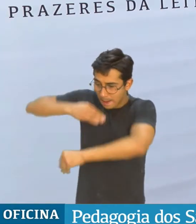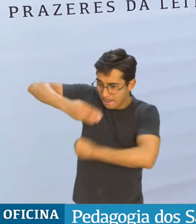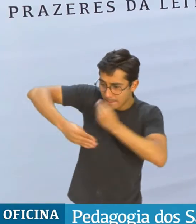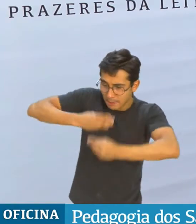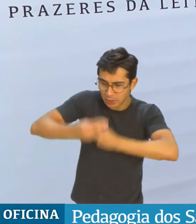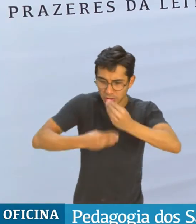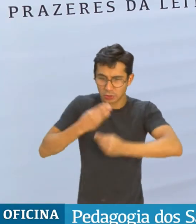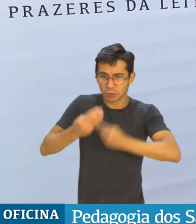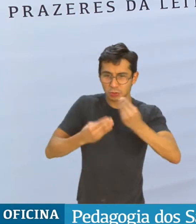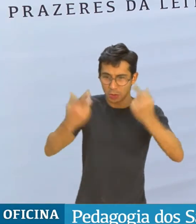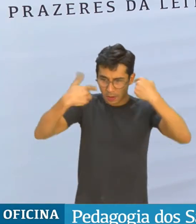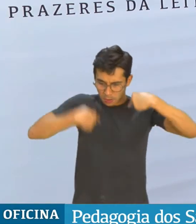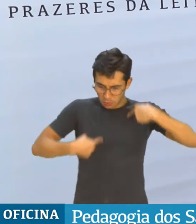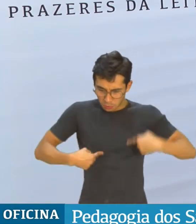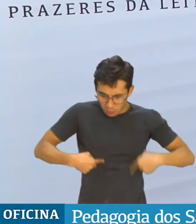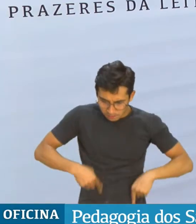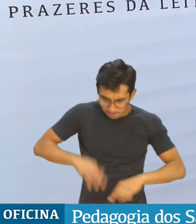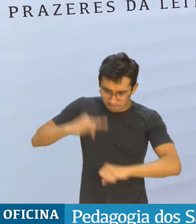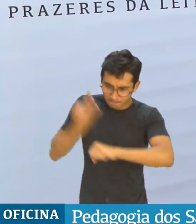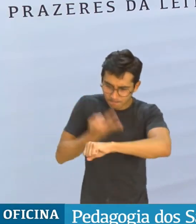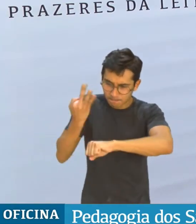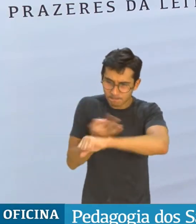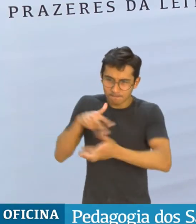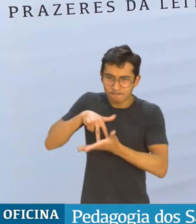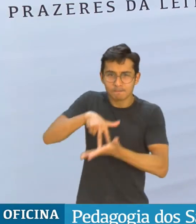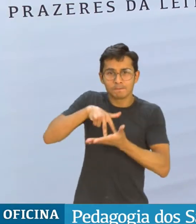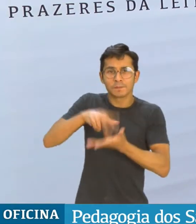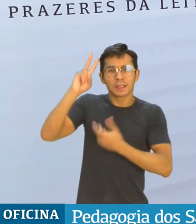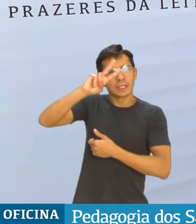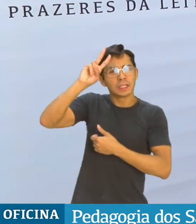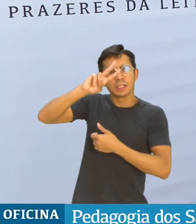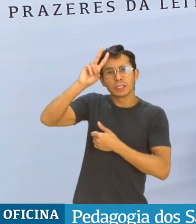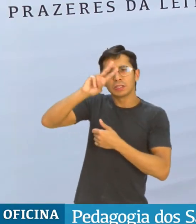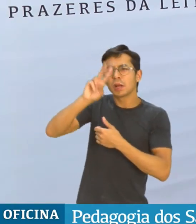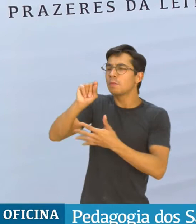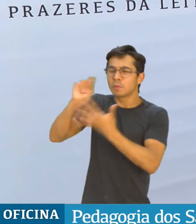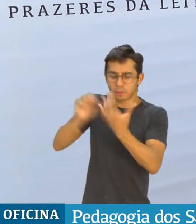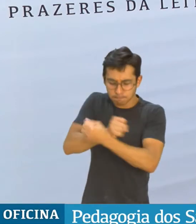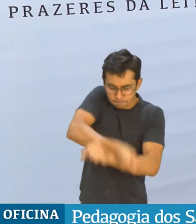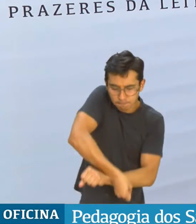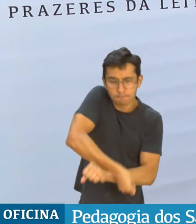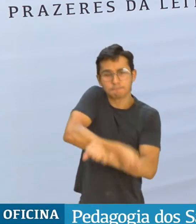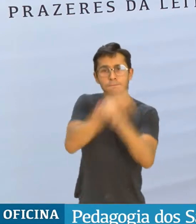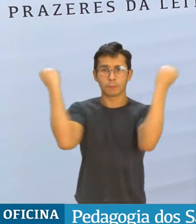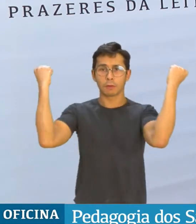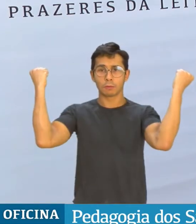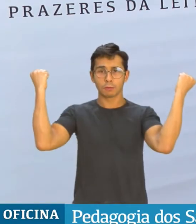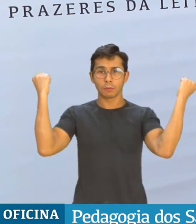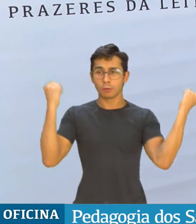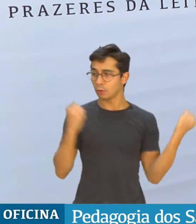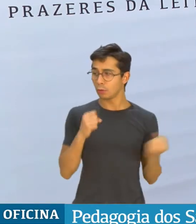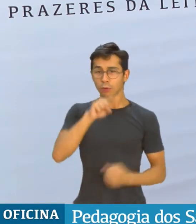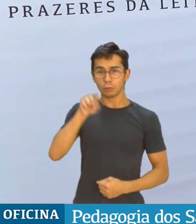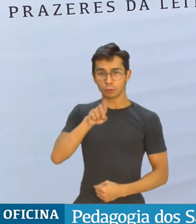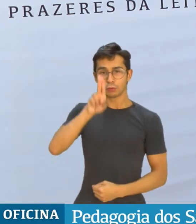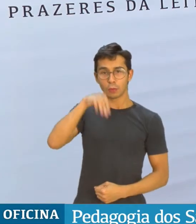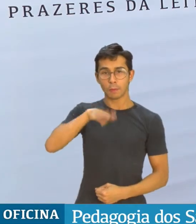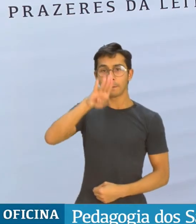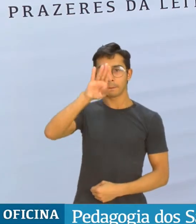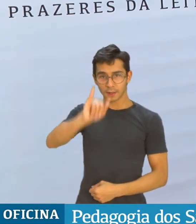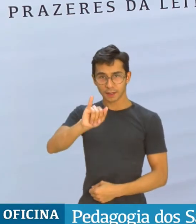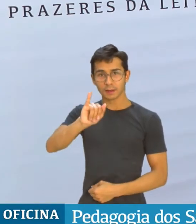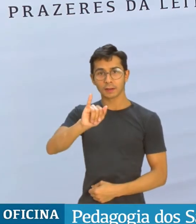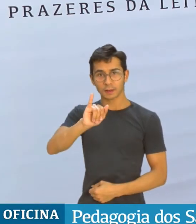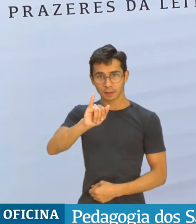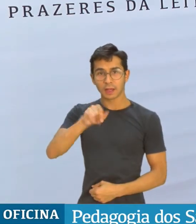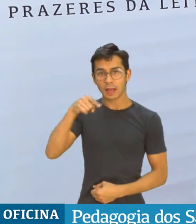África, periafricania, resistência. Lendas são lendas, queime os emblemas, quebra as algemas, zumbi! Zumbi é consciência,